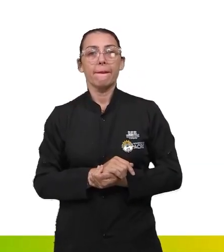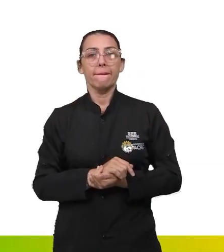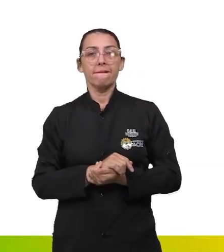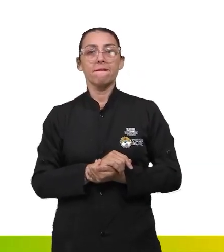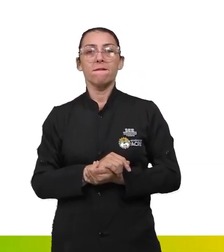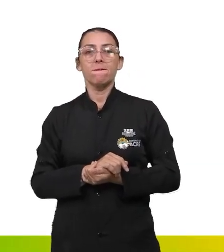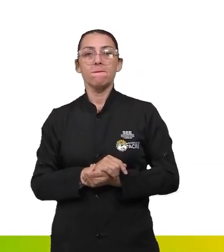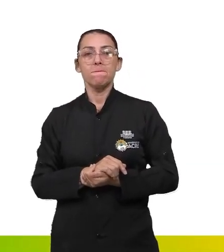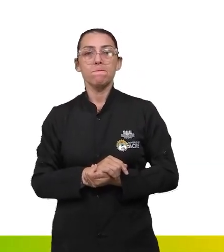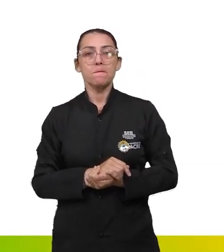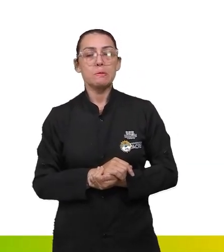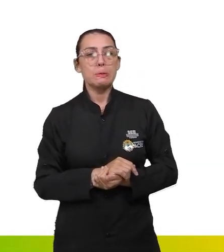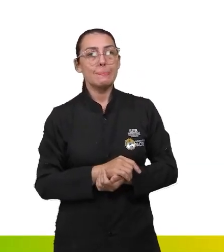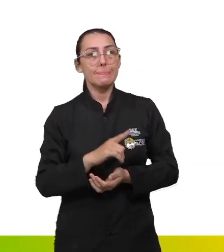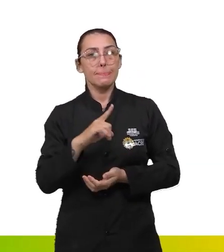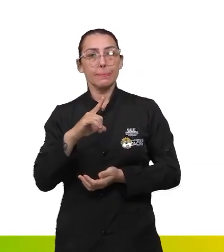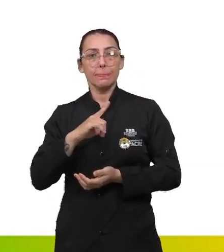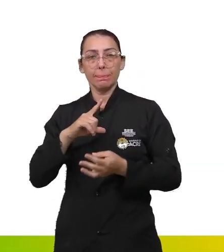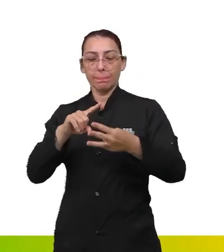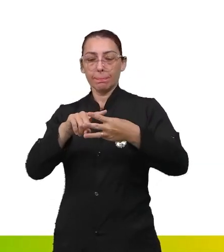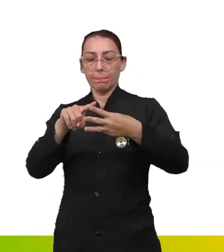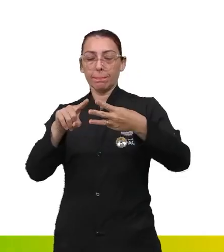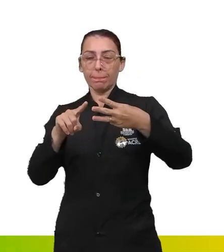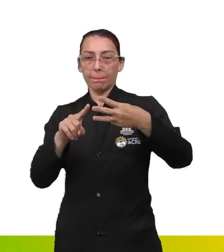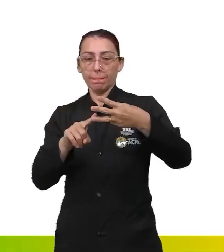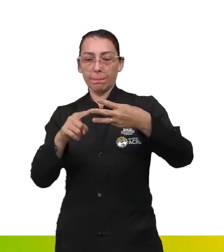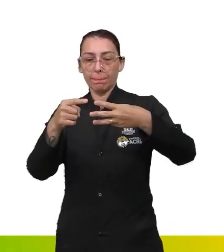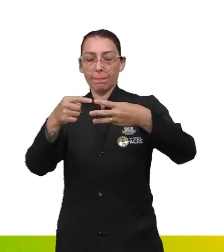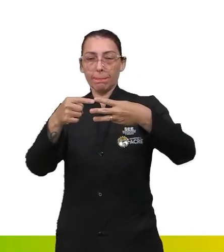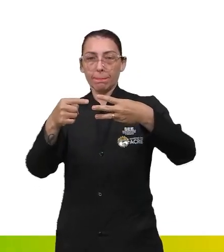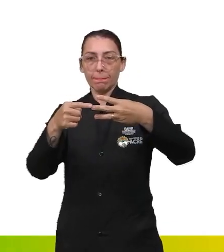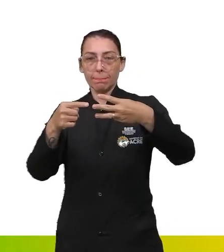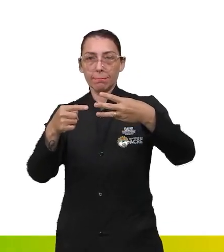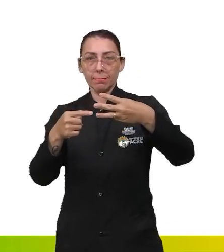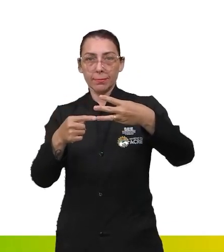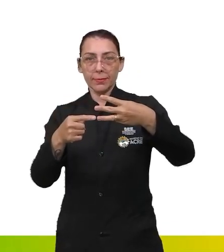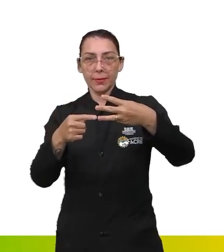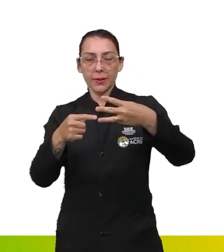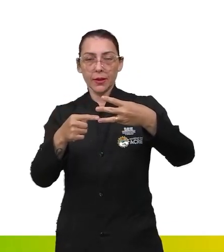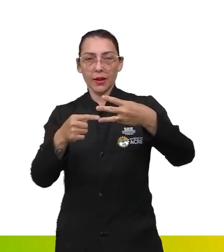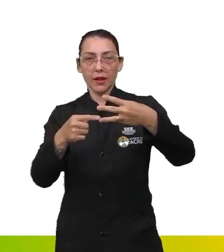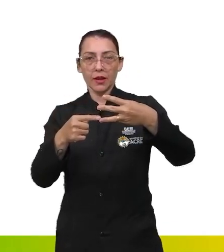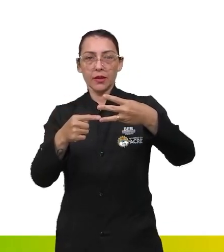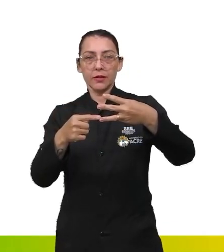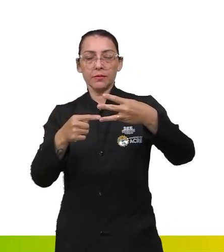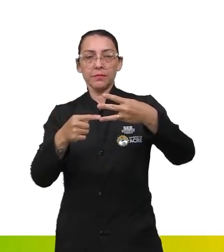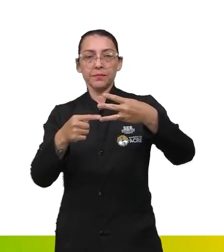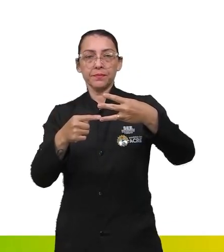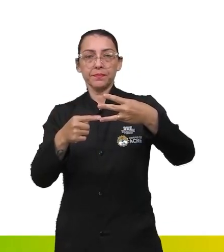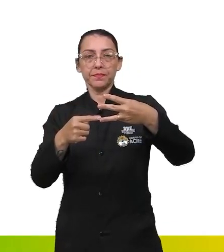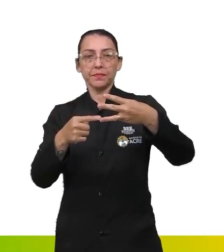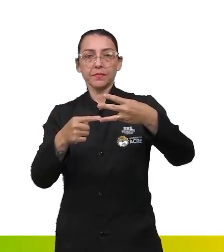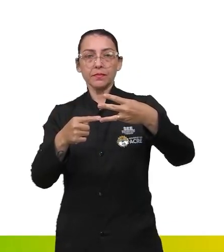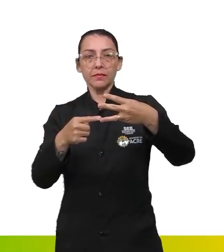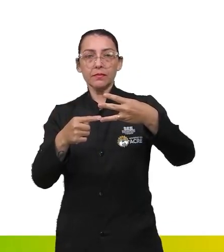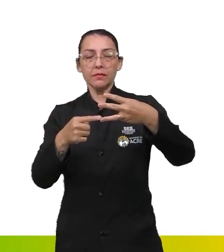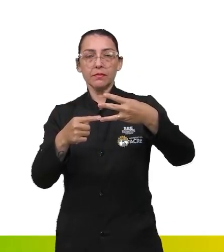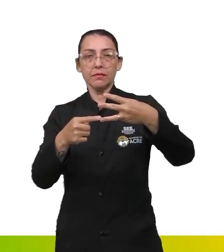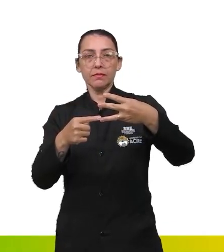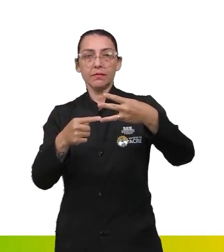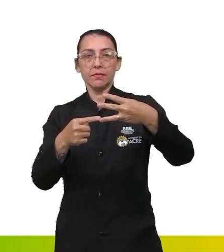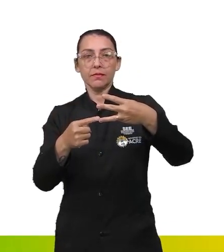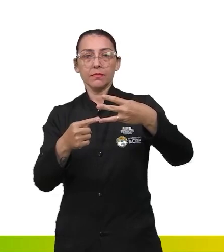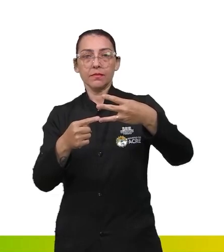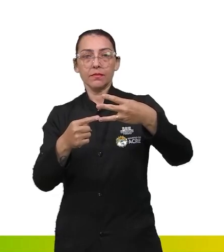vez. Nós temos três marcadores e esses três marcadores, em certa medida, eles